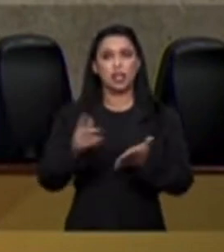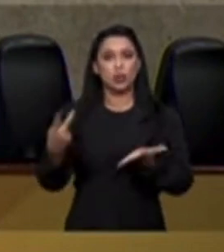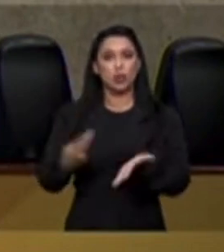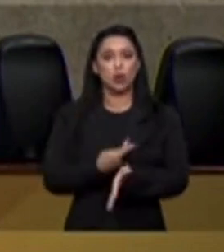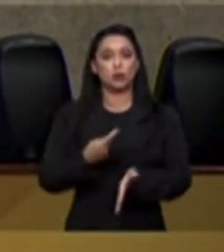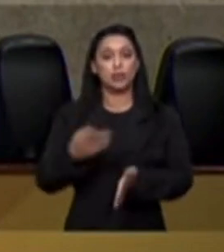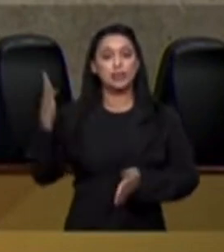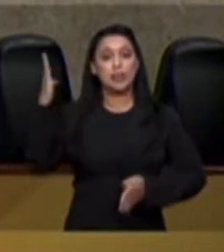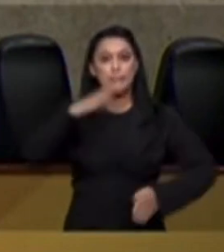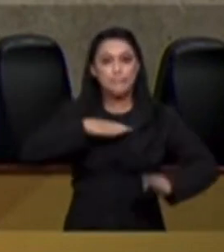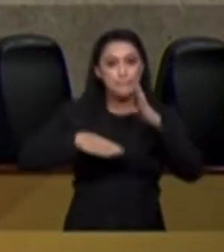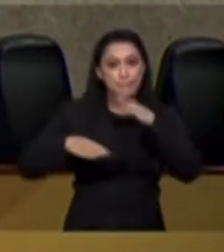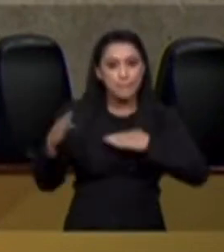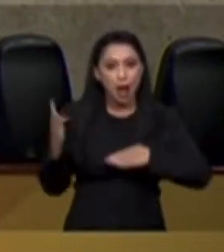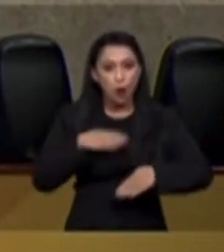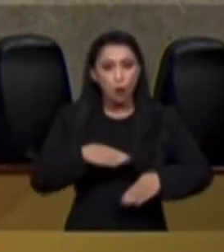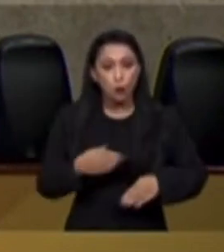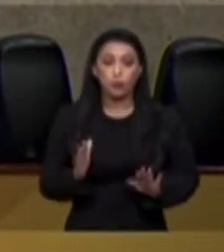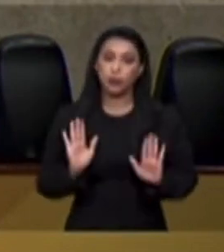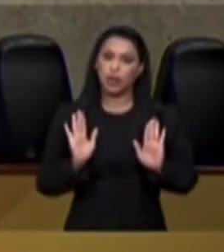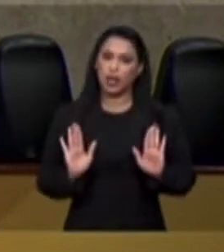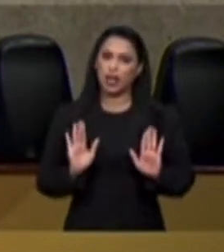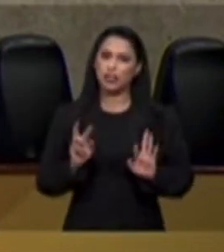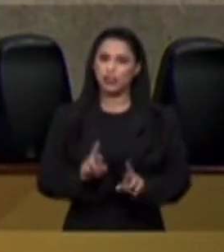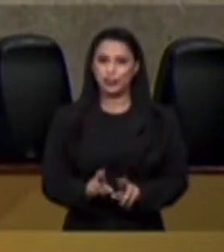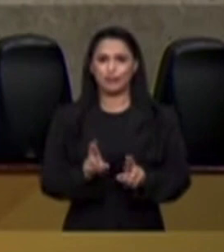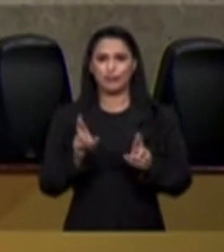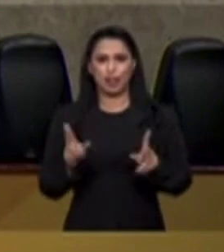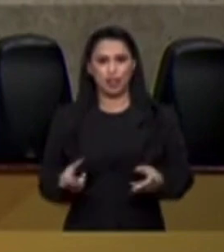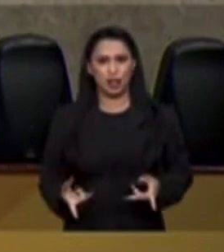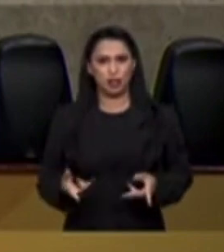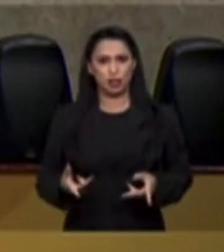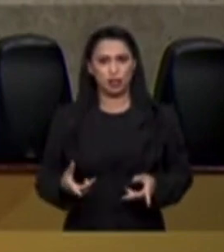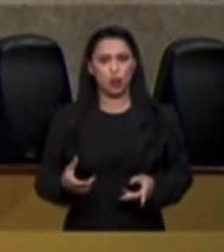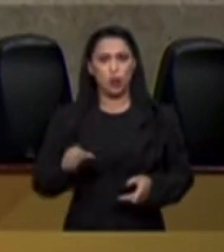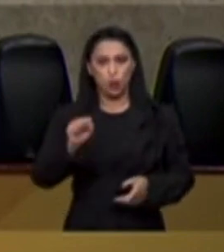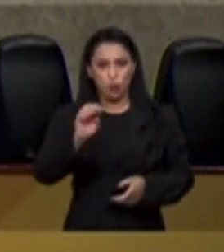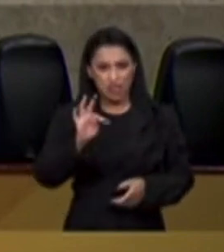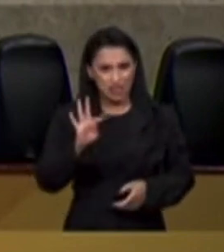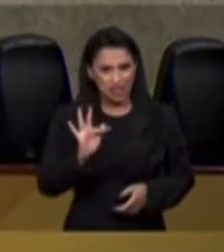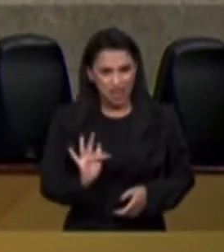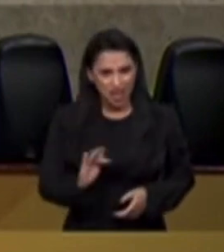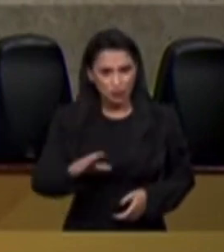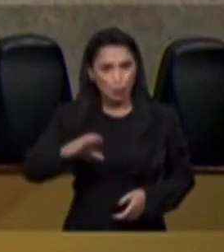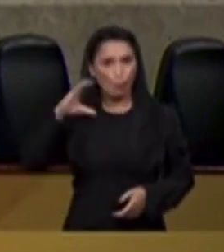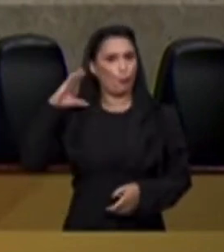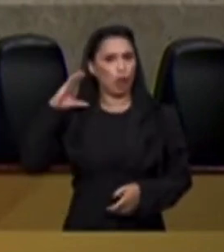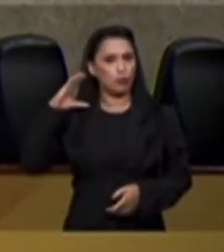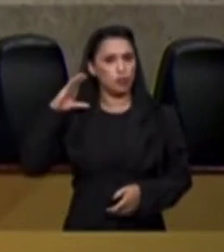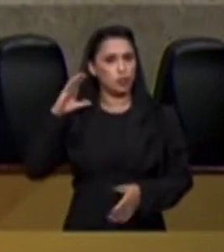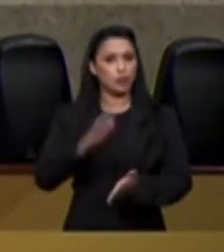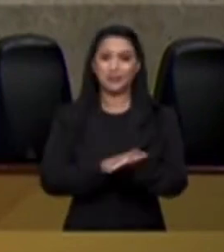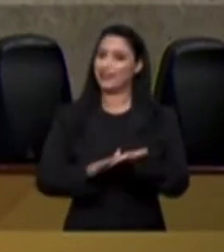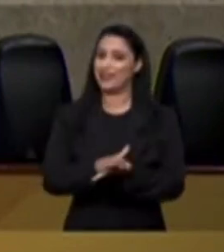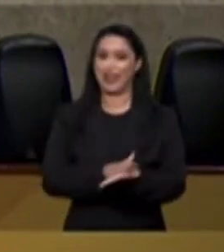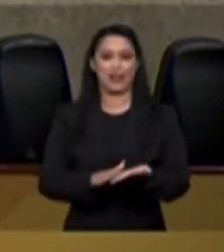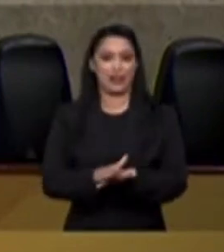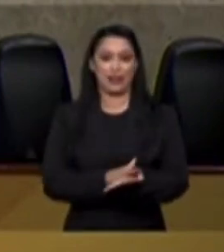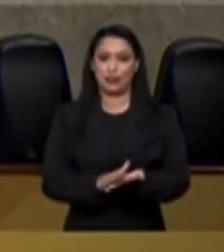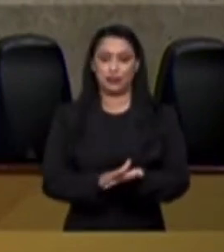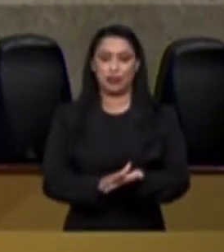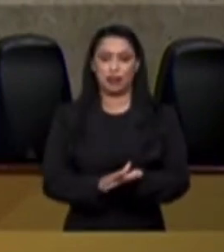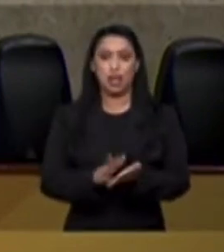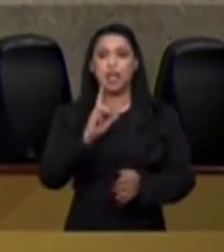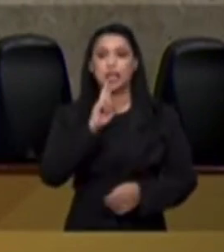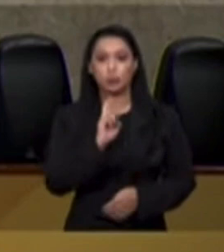Tribunal Federal, ao revés, não se omitiu, foi pronto e célere numa demanda que se